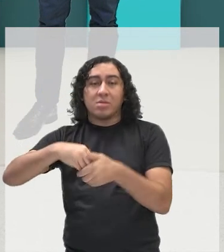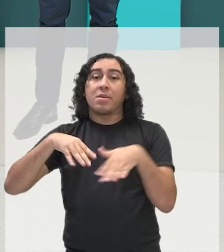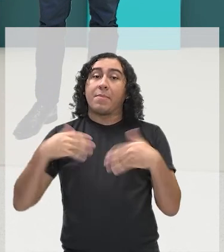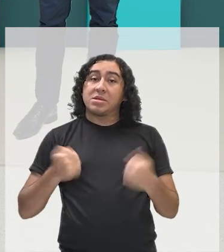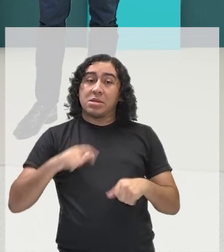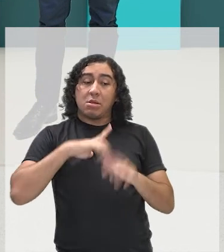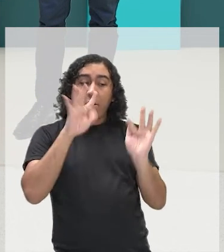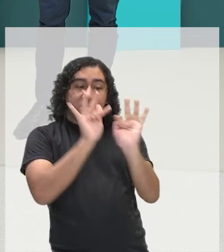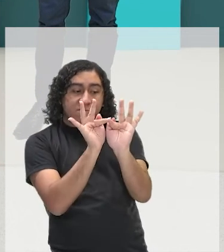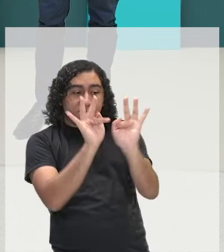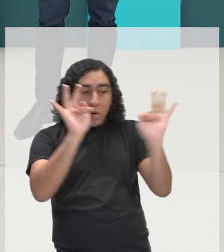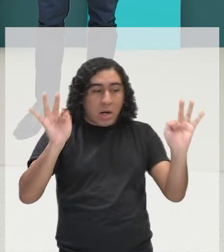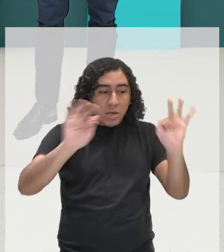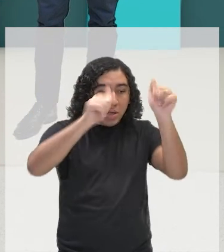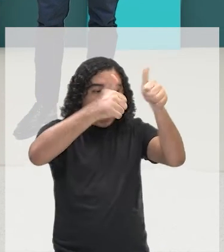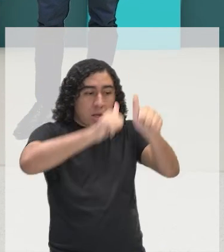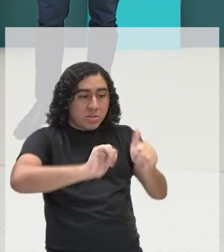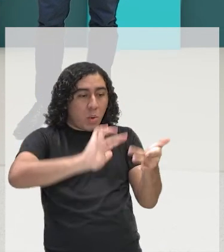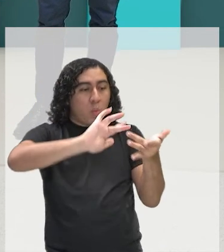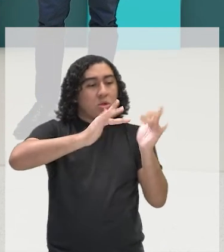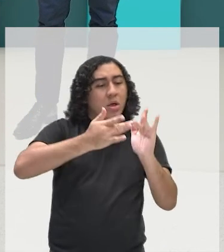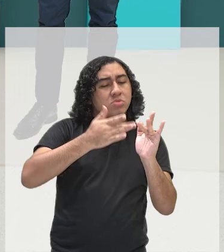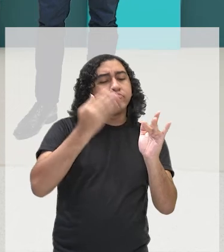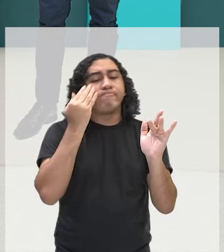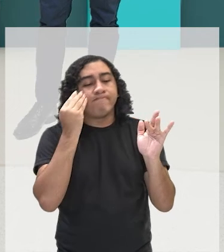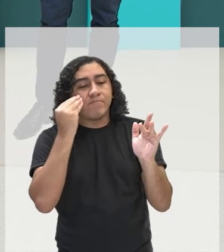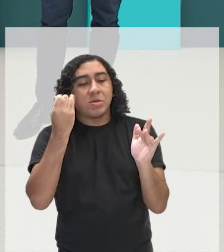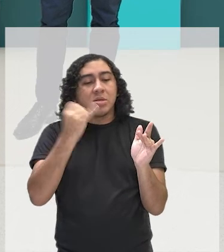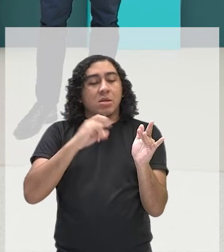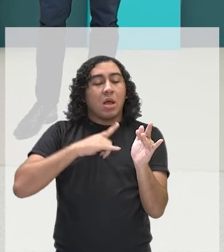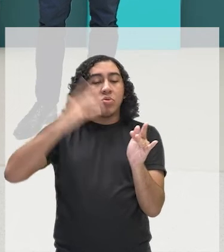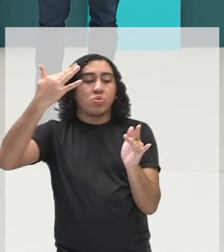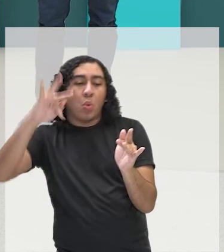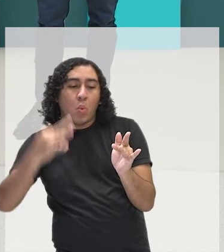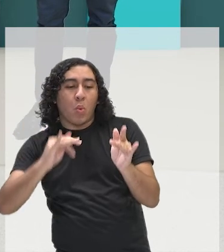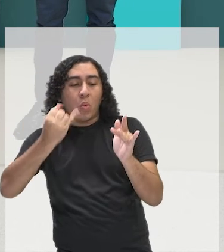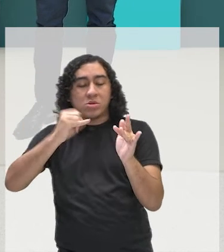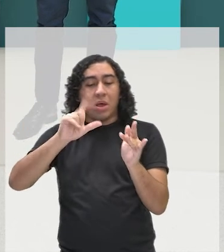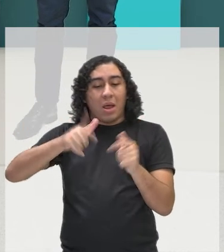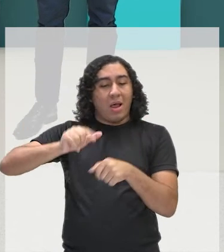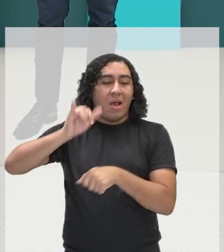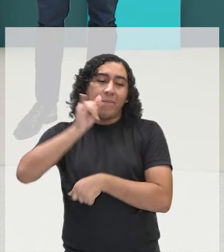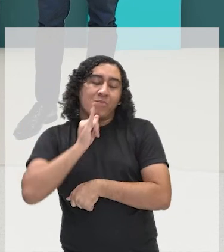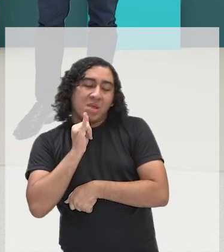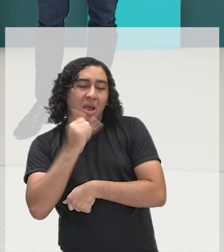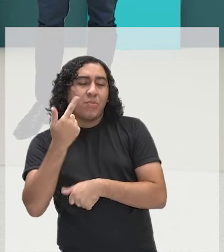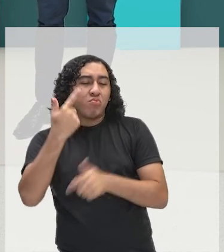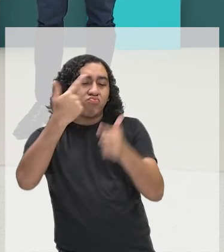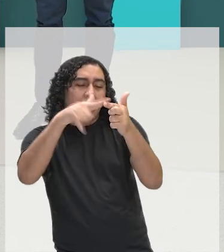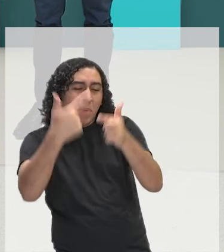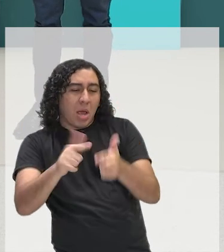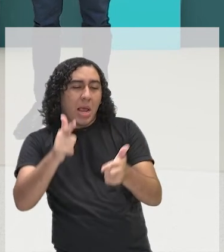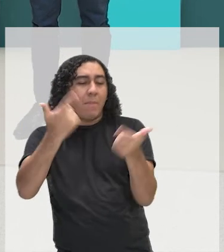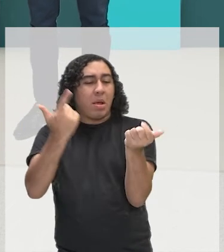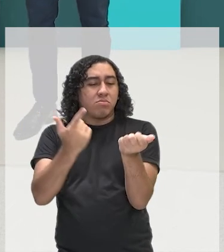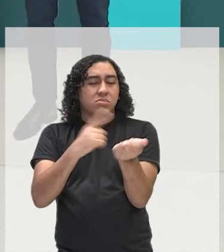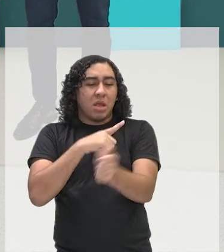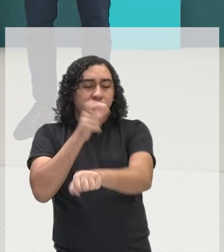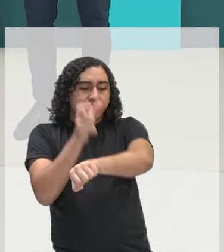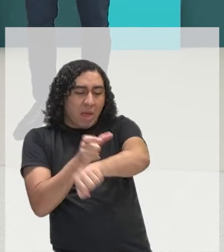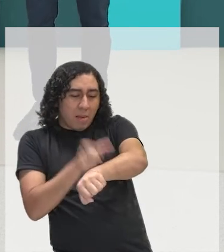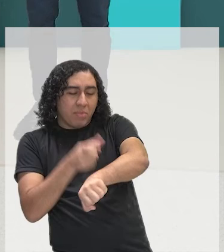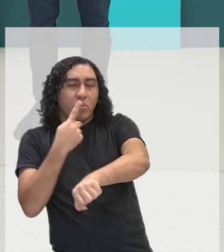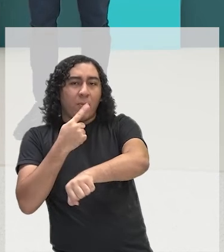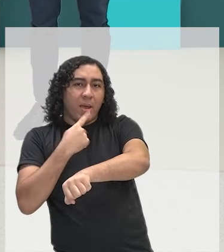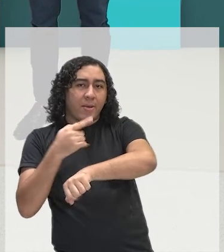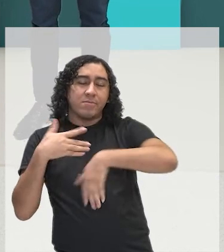tipo, eu vou olhar sempre o contexto, tá? Qual é o contexto e vou analisar se ele está no sentido ali de dolorido, se ele está no sentido de